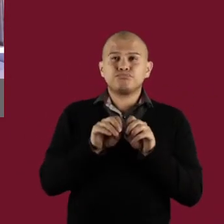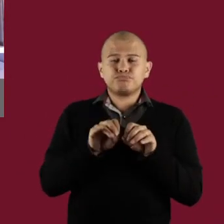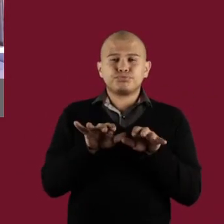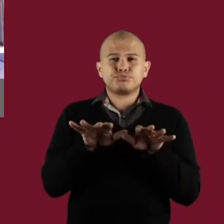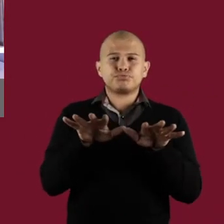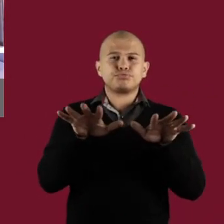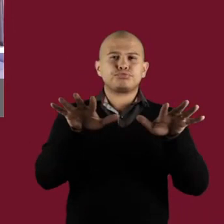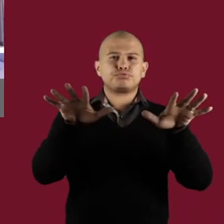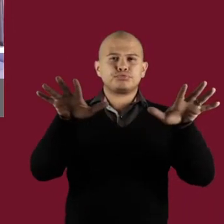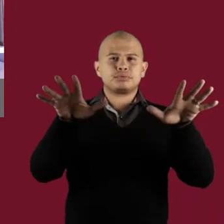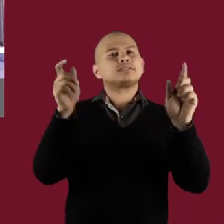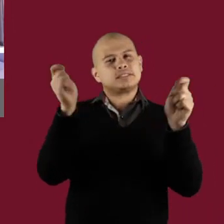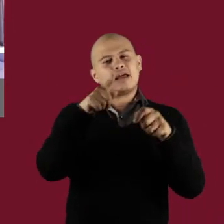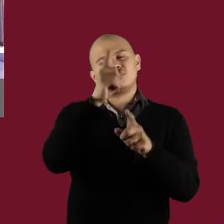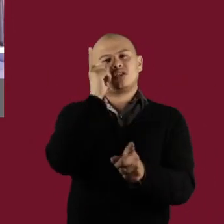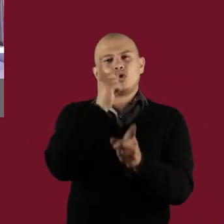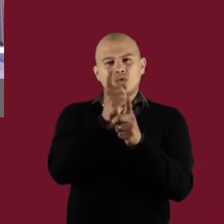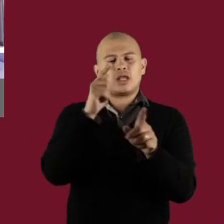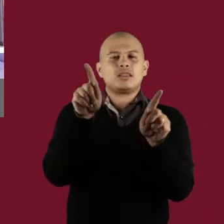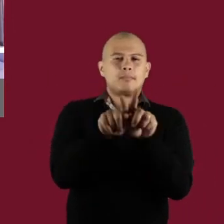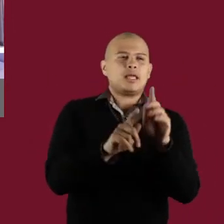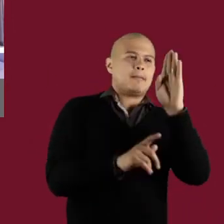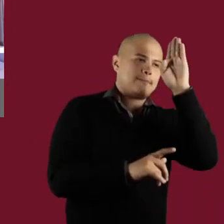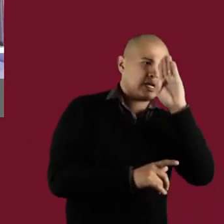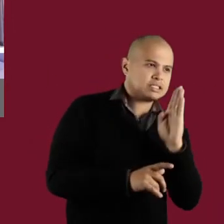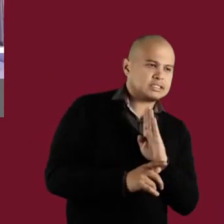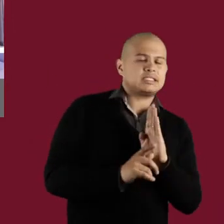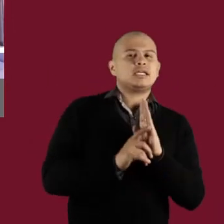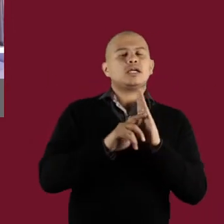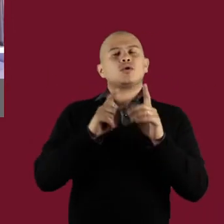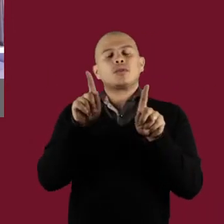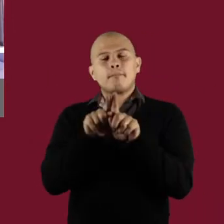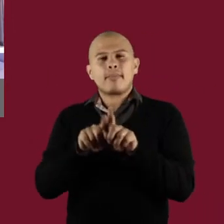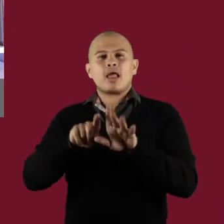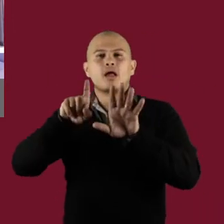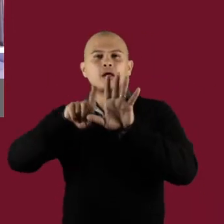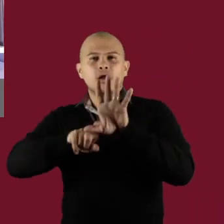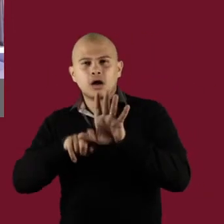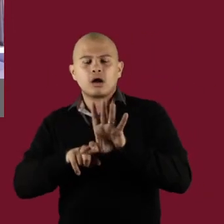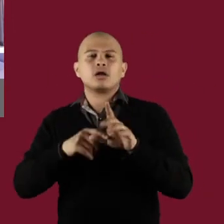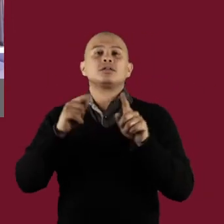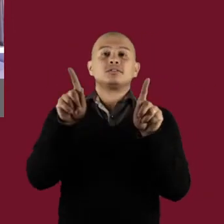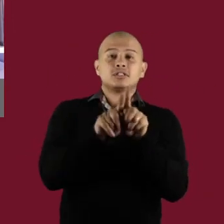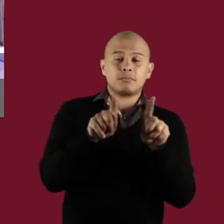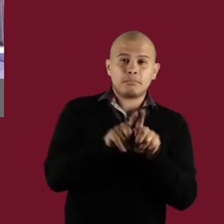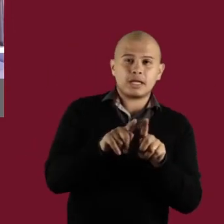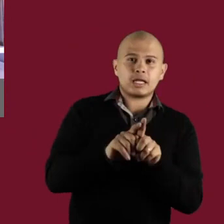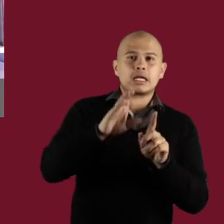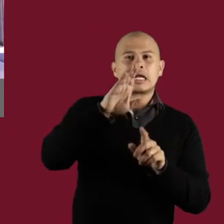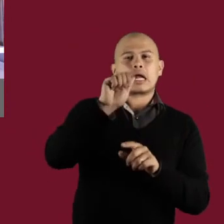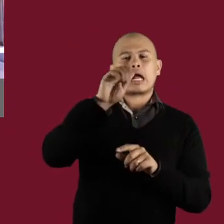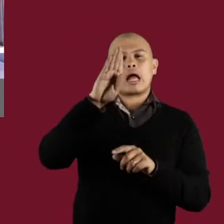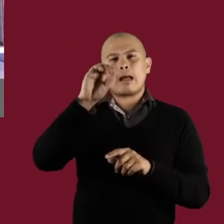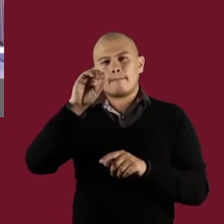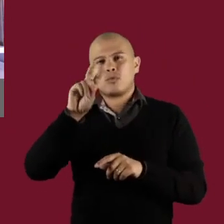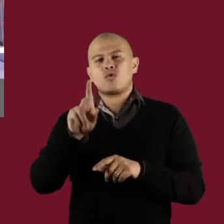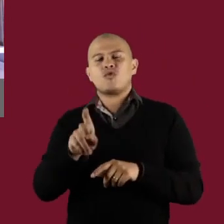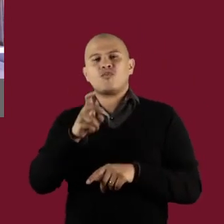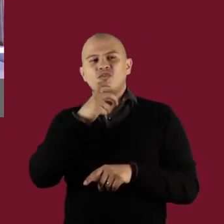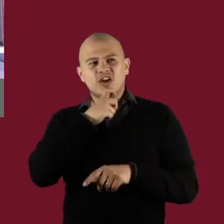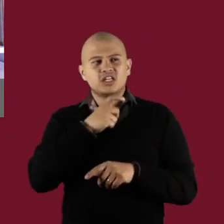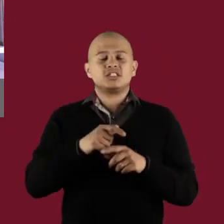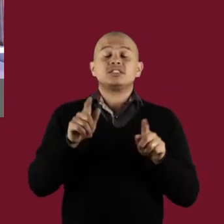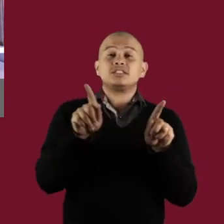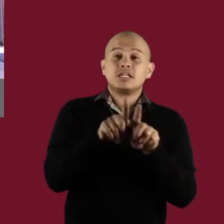encontra lá informação sobre o Brasil, sobre Angola, sobre Cabo Verde, sobre Timor-Leste, sobre todos